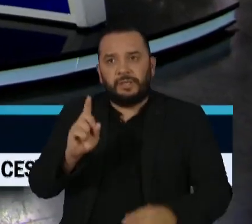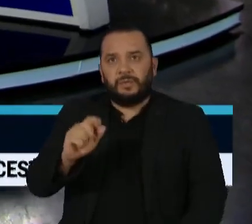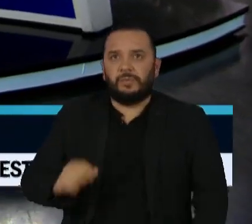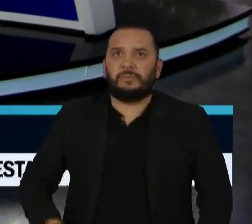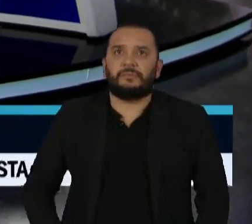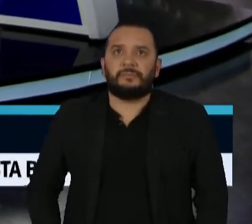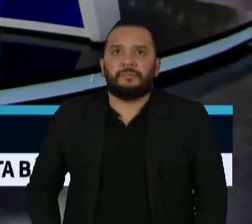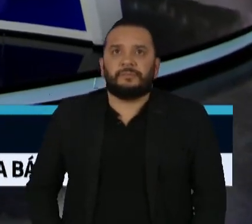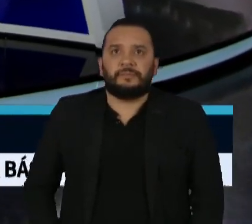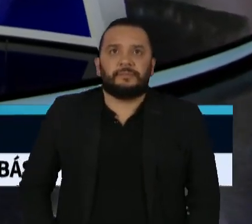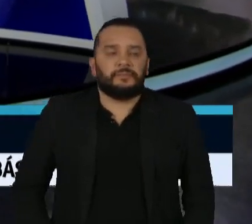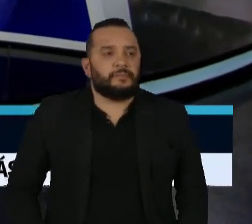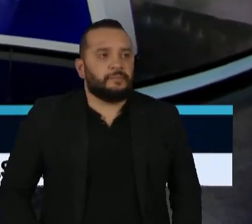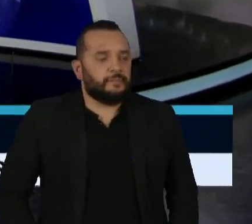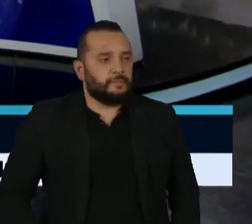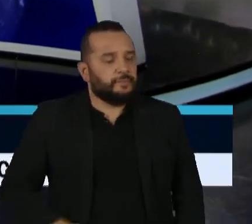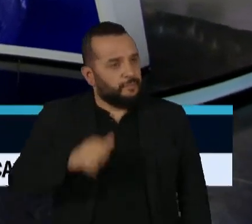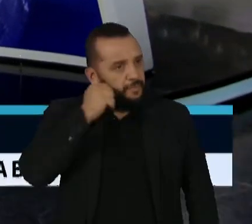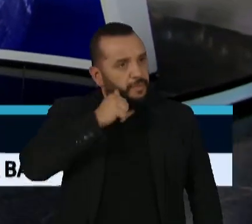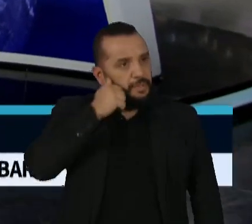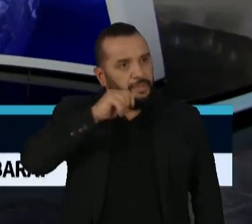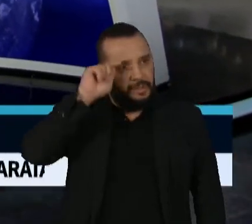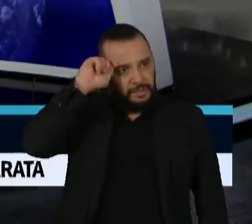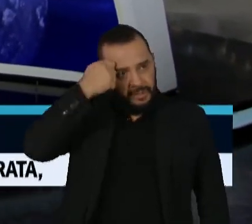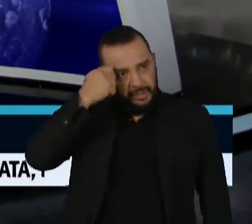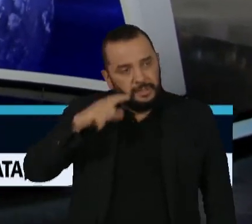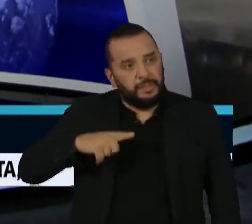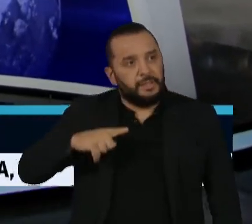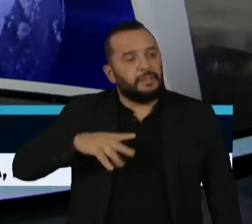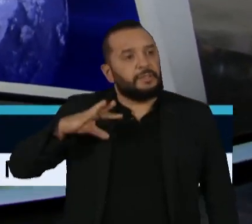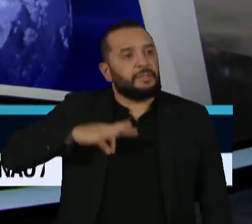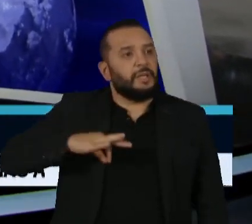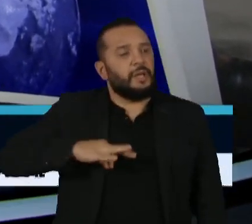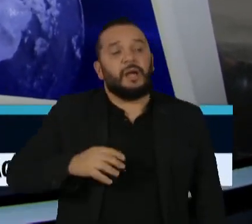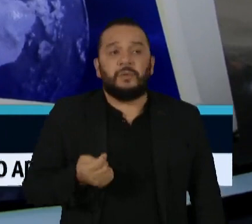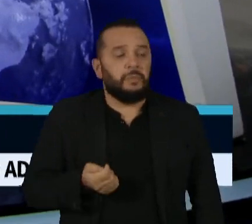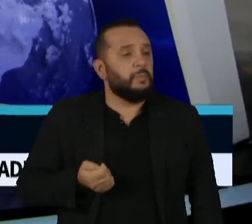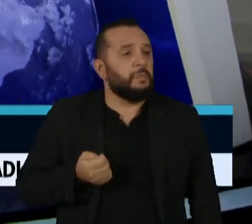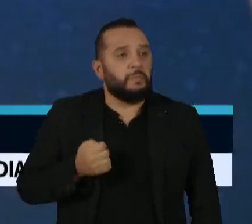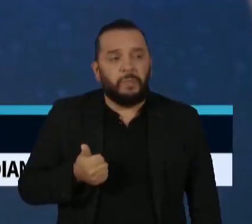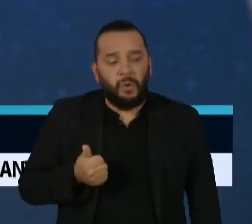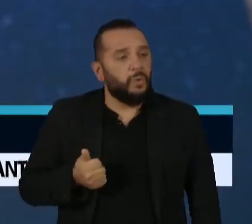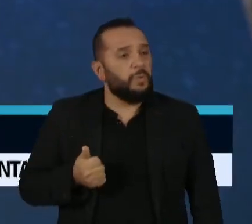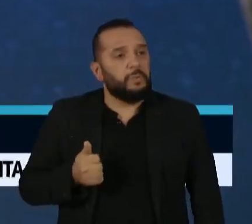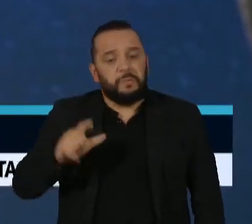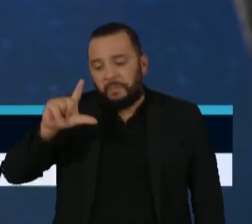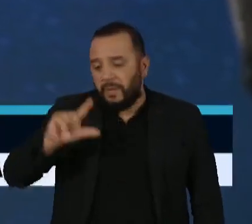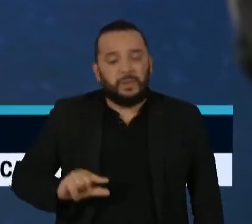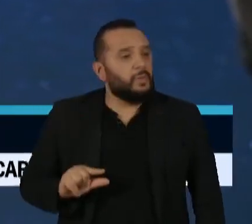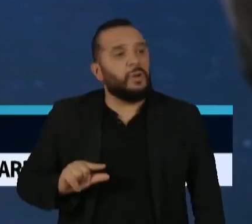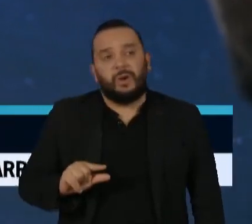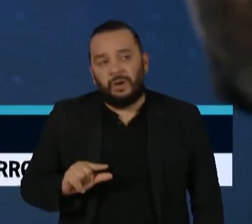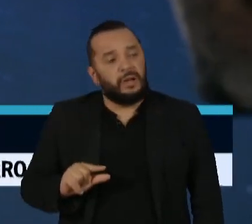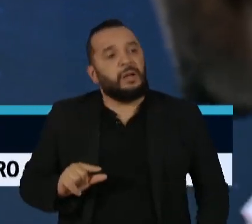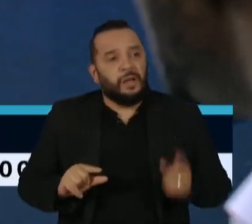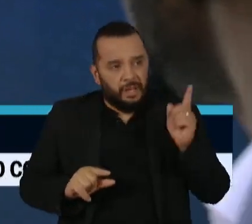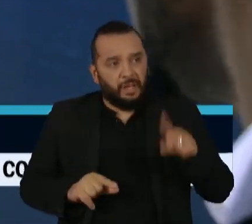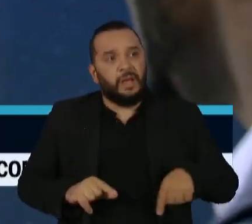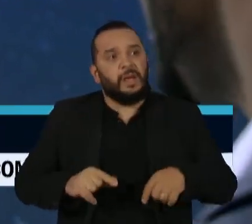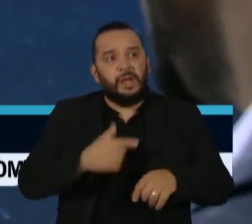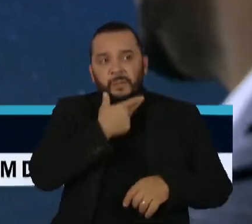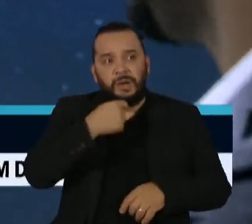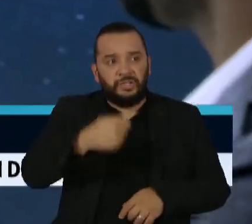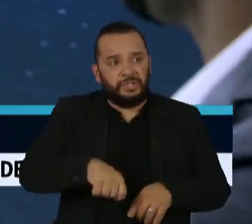Adê, esse cenário, né, da mulher negra ainda recebendo os menores salários é fruto do machismo e também do racismo